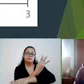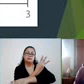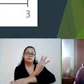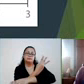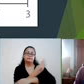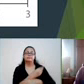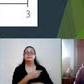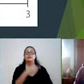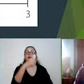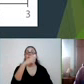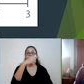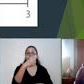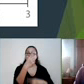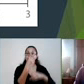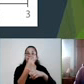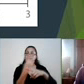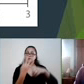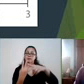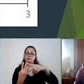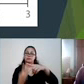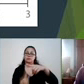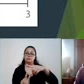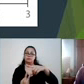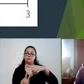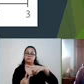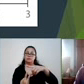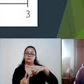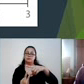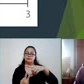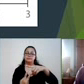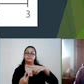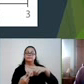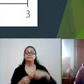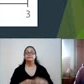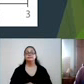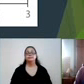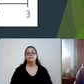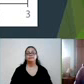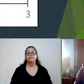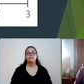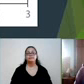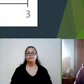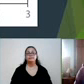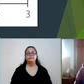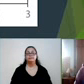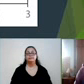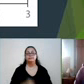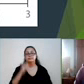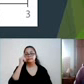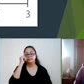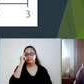3 sobre 2. Ok? Ele está aqui, ó.